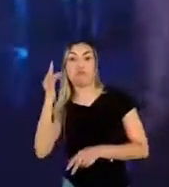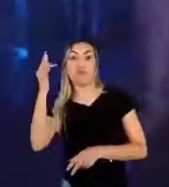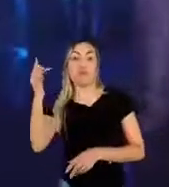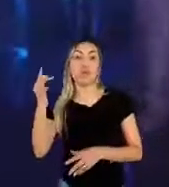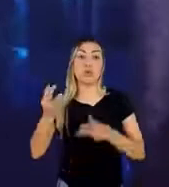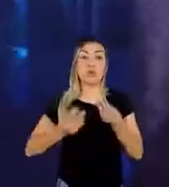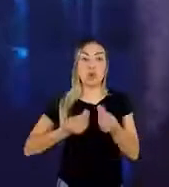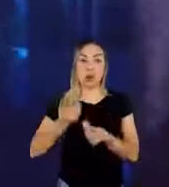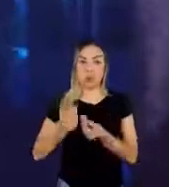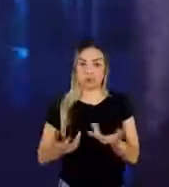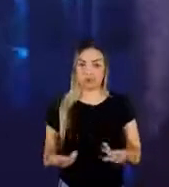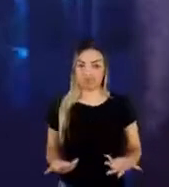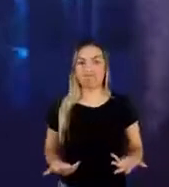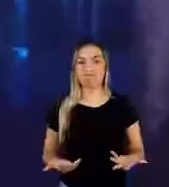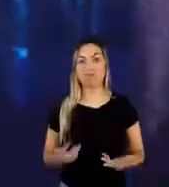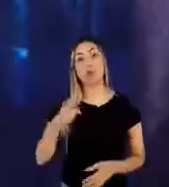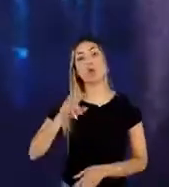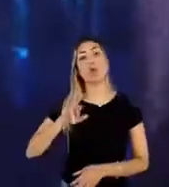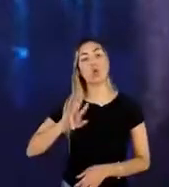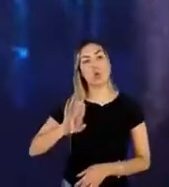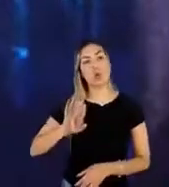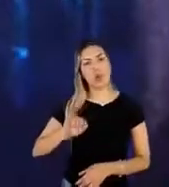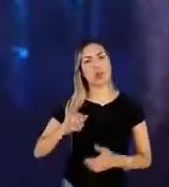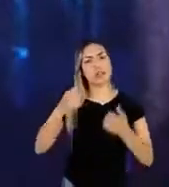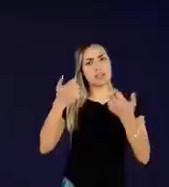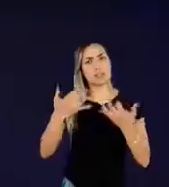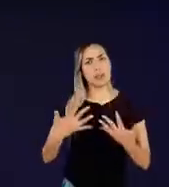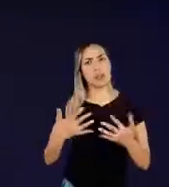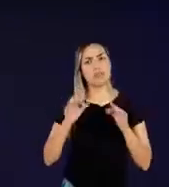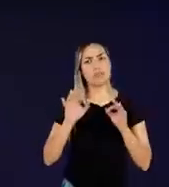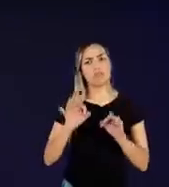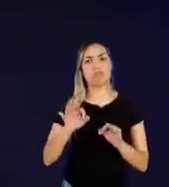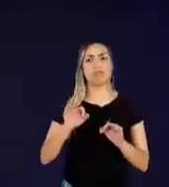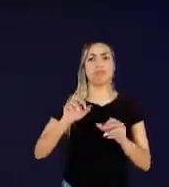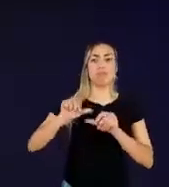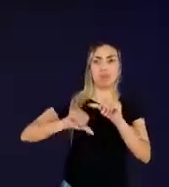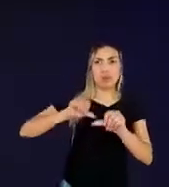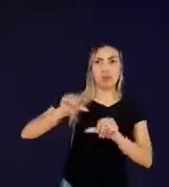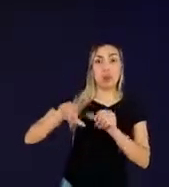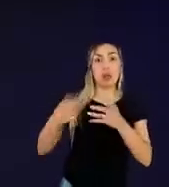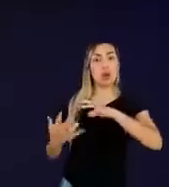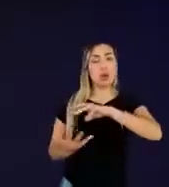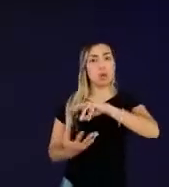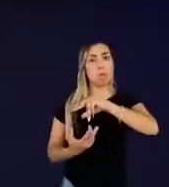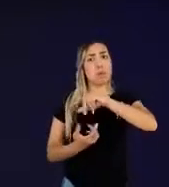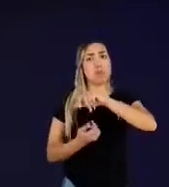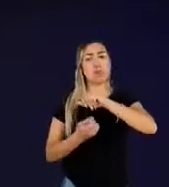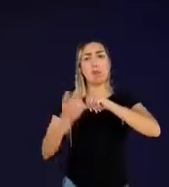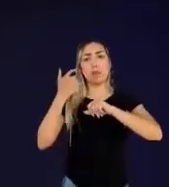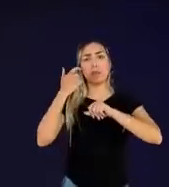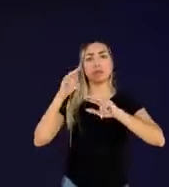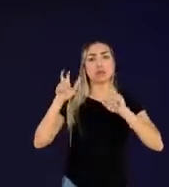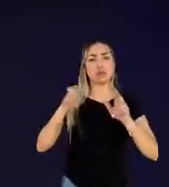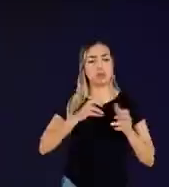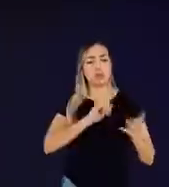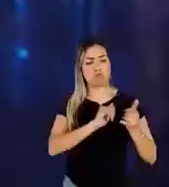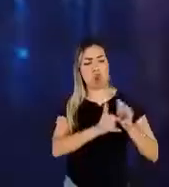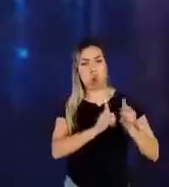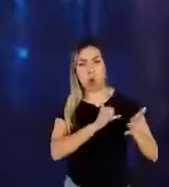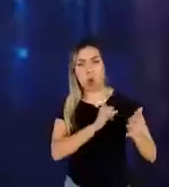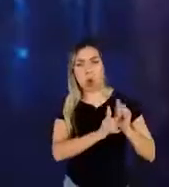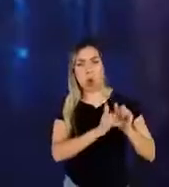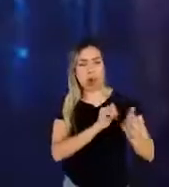preocupação, e o mundo todo está estudando a questão das baterias. Né? A Agnes, inclusive, colocou a questão dos